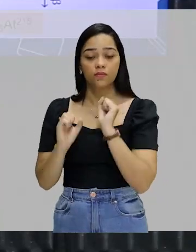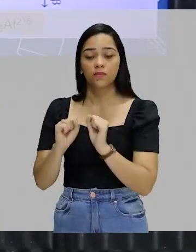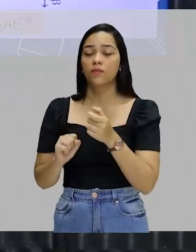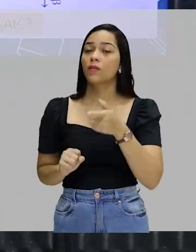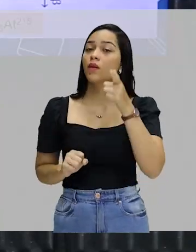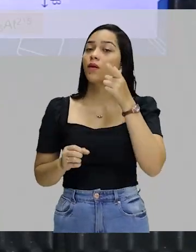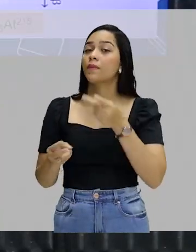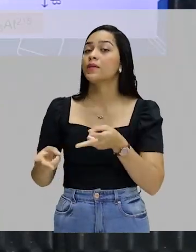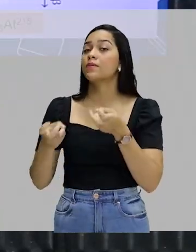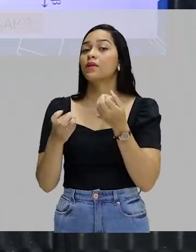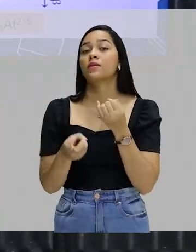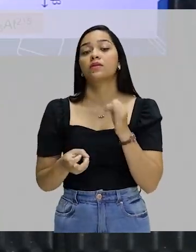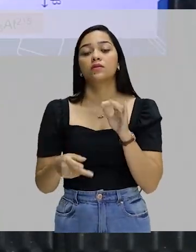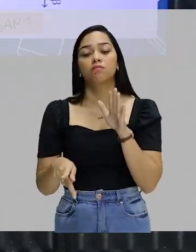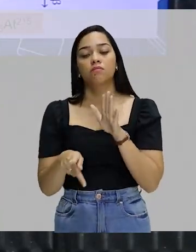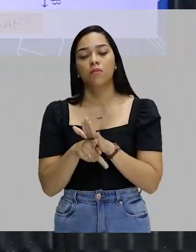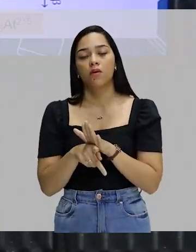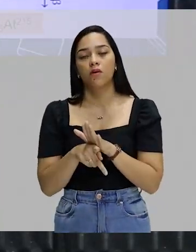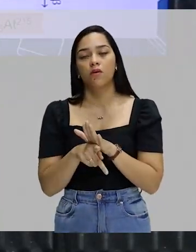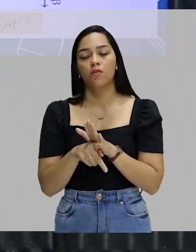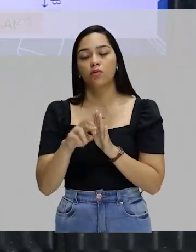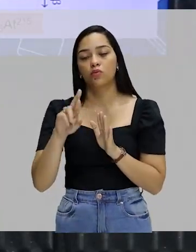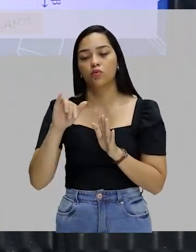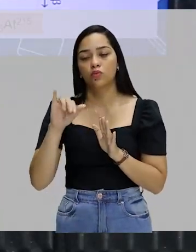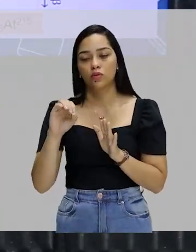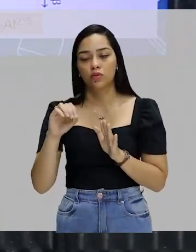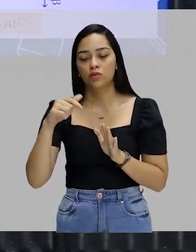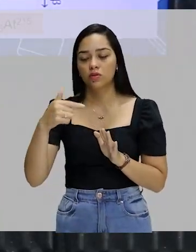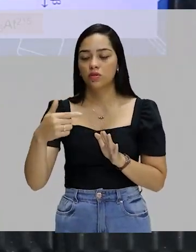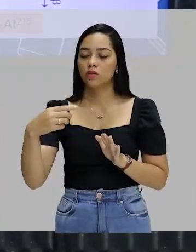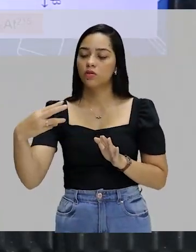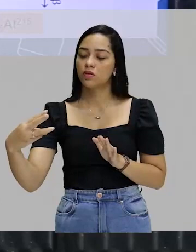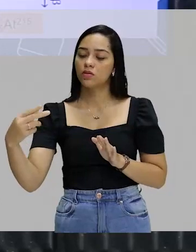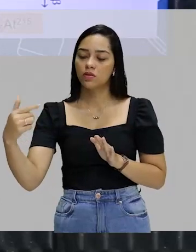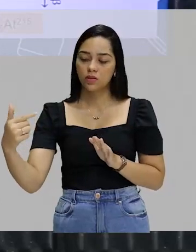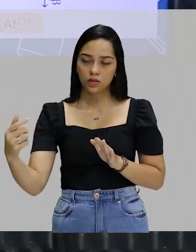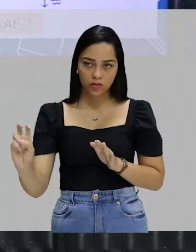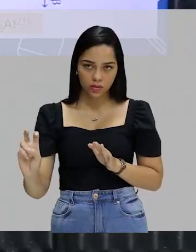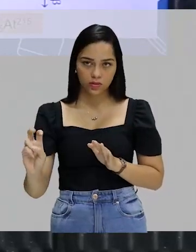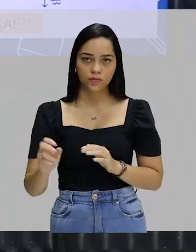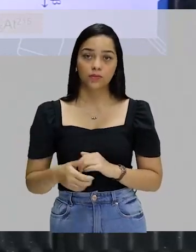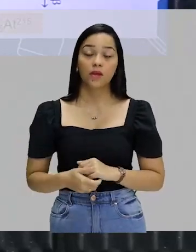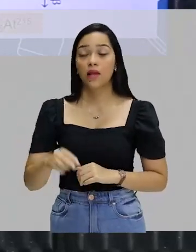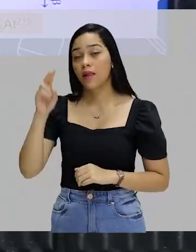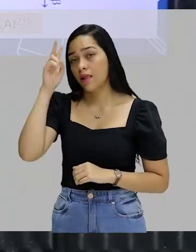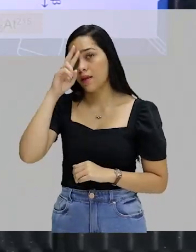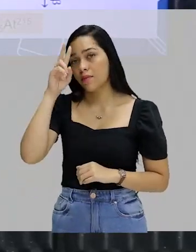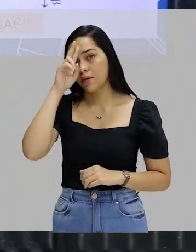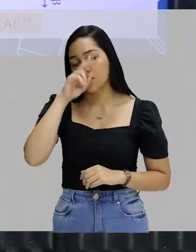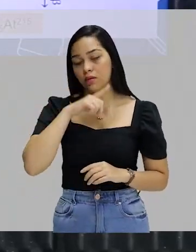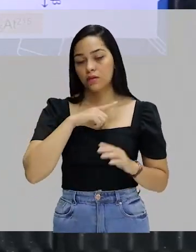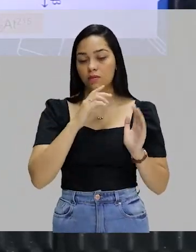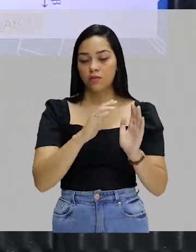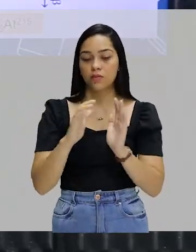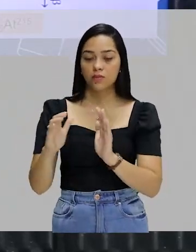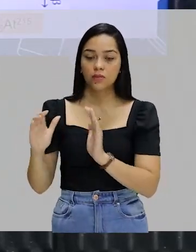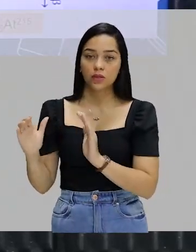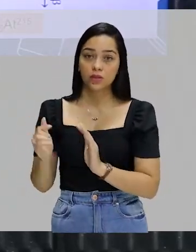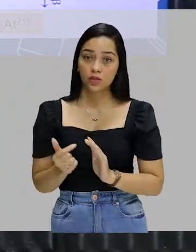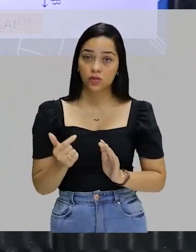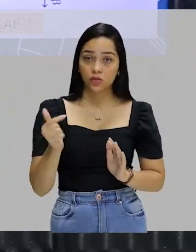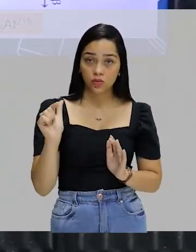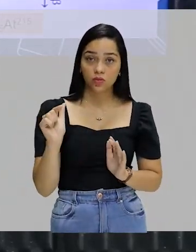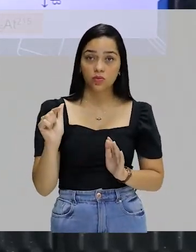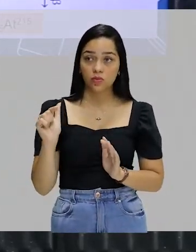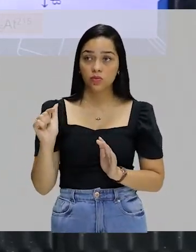perceber se o elemento pertence à série do urânio 235. Lembrando que existe uma outra série do